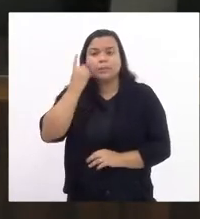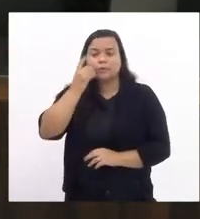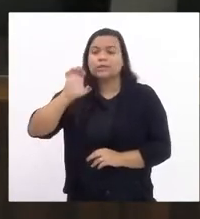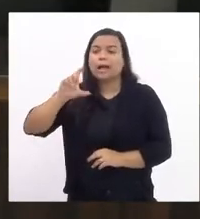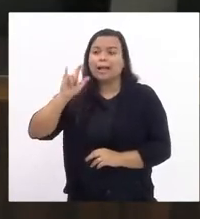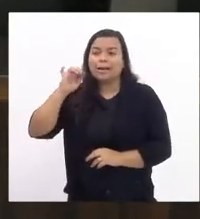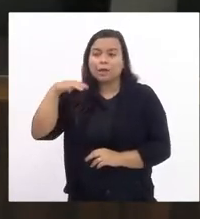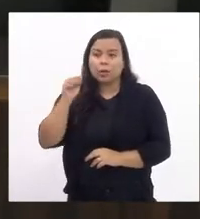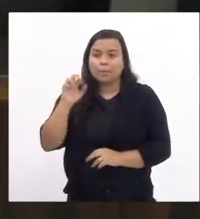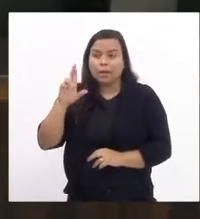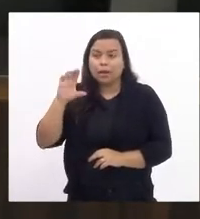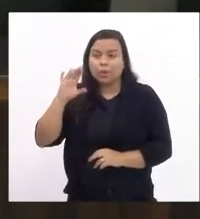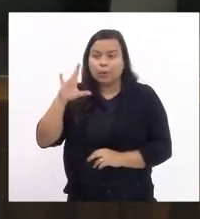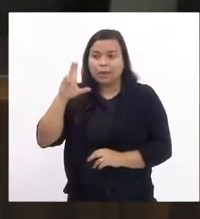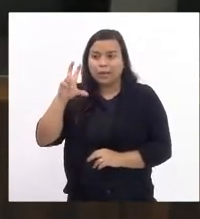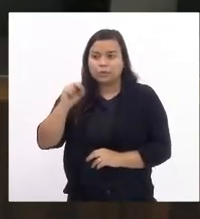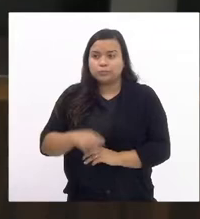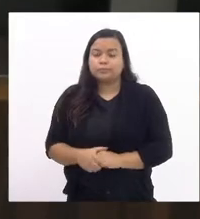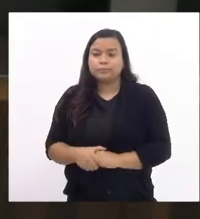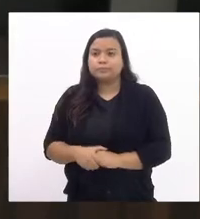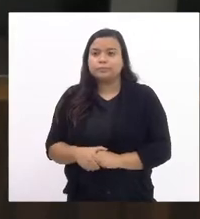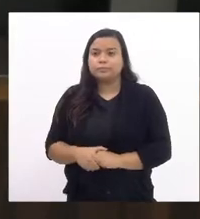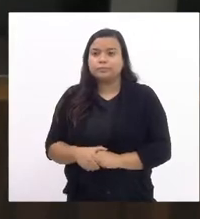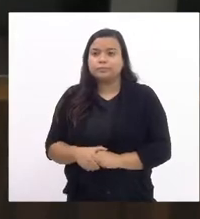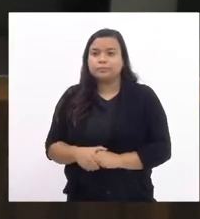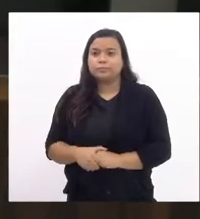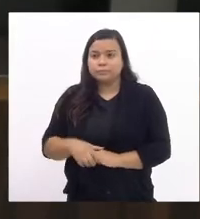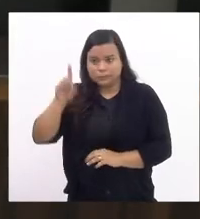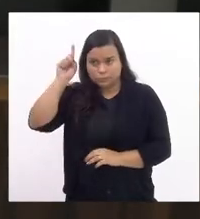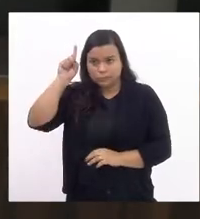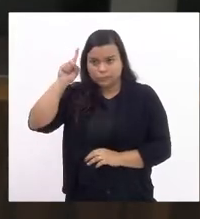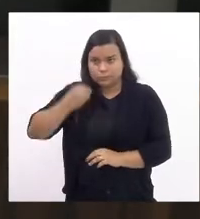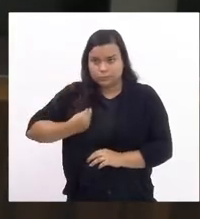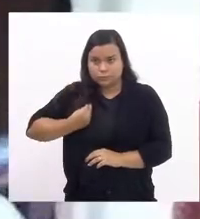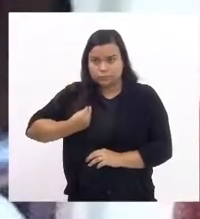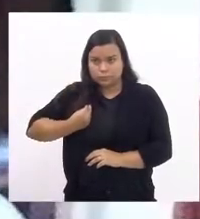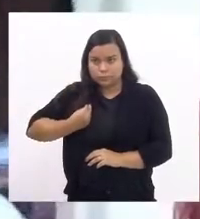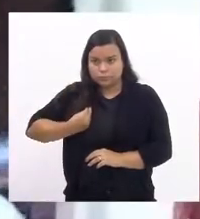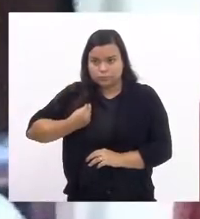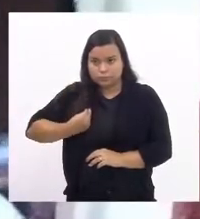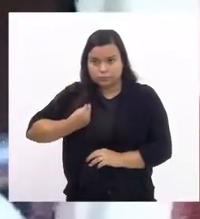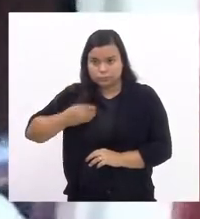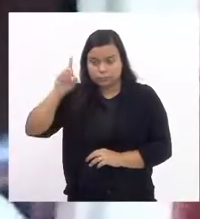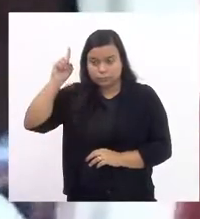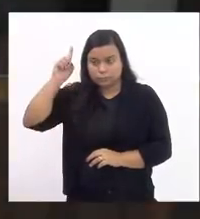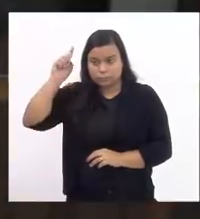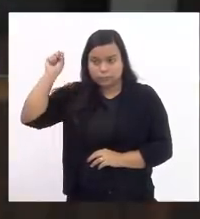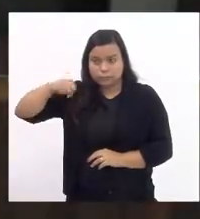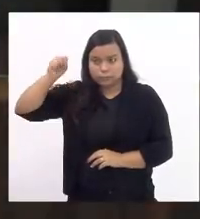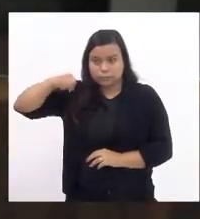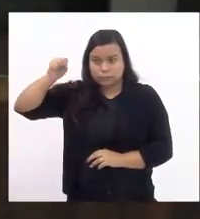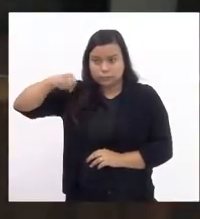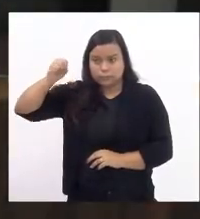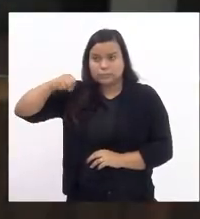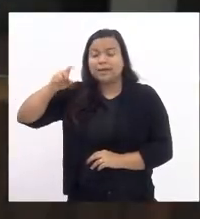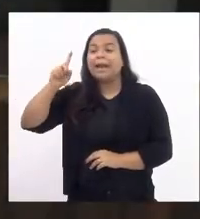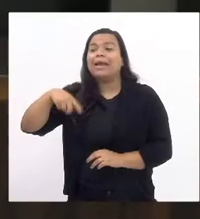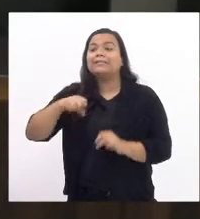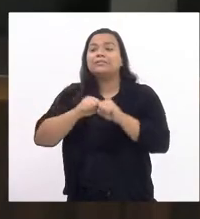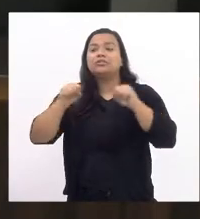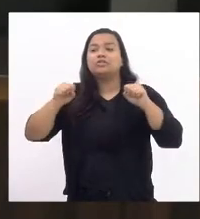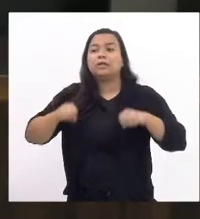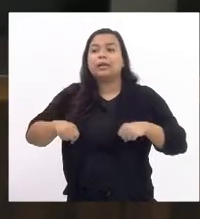Eliomar Coelho. Deputado sim, Eliomar presidente. Coelho. Sim. Deputada. Sim. Tem que votar no sistema,